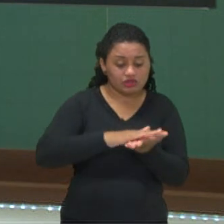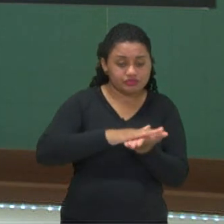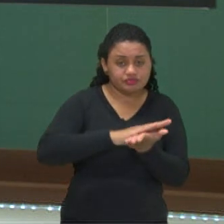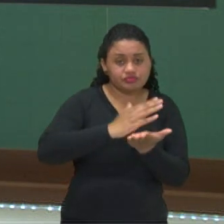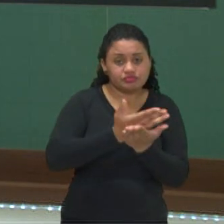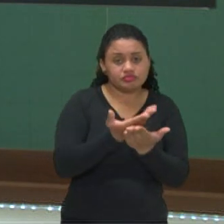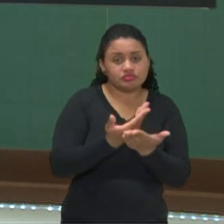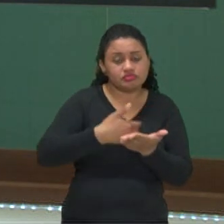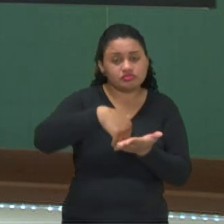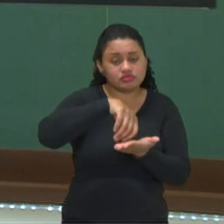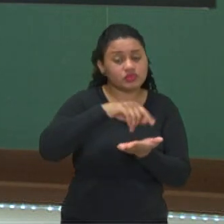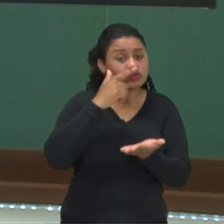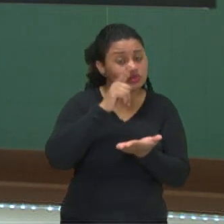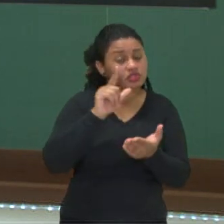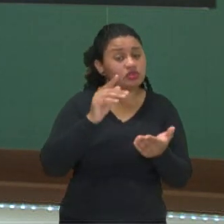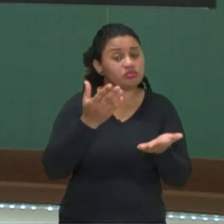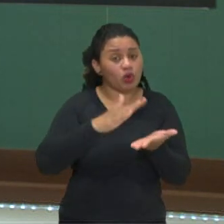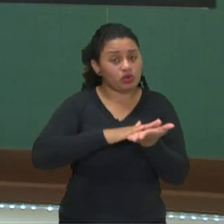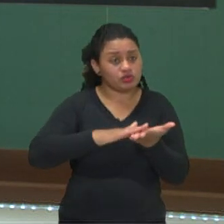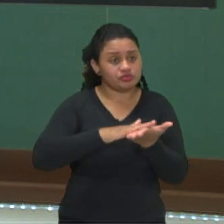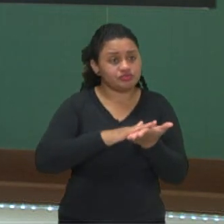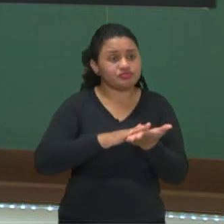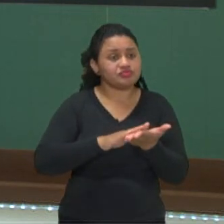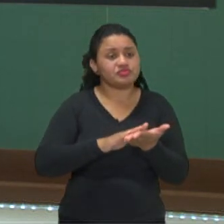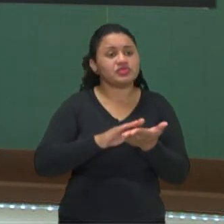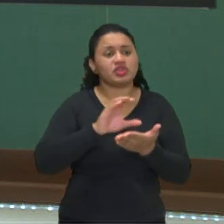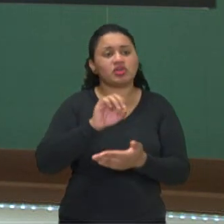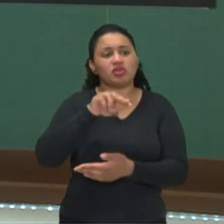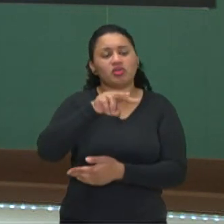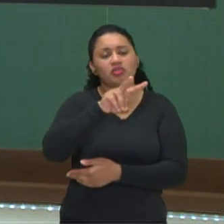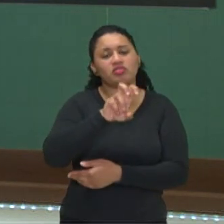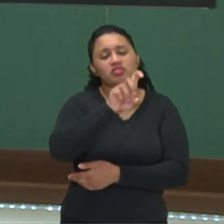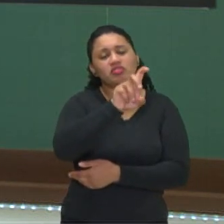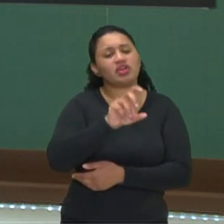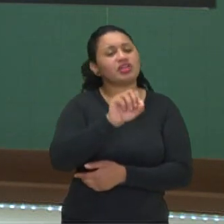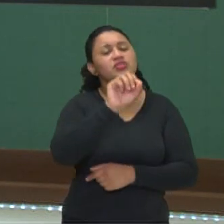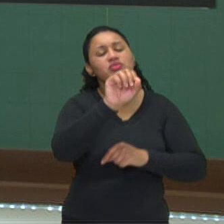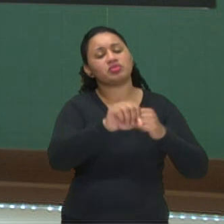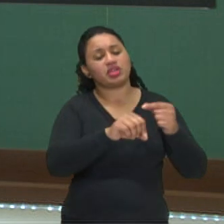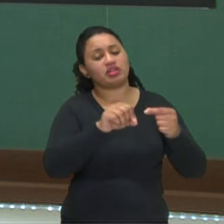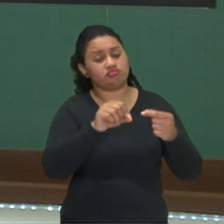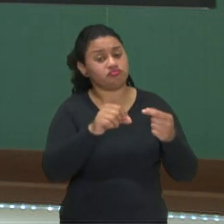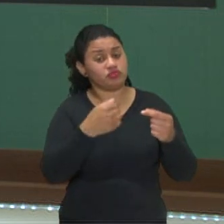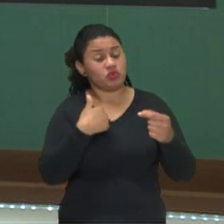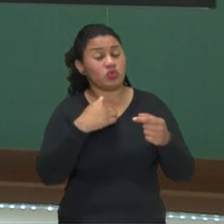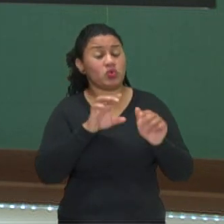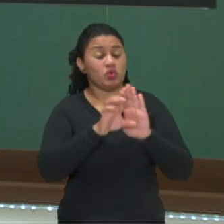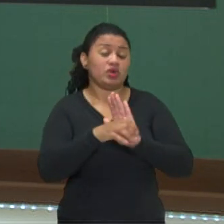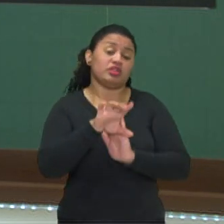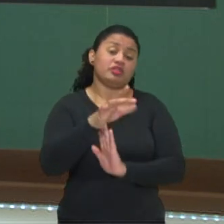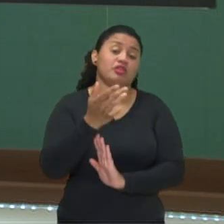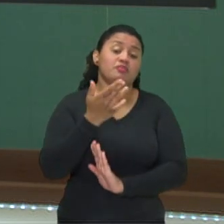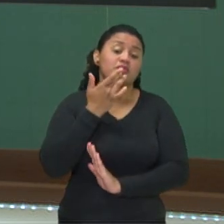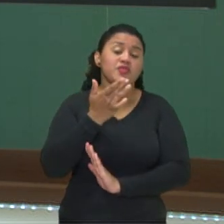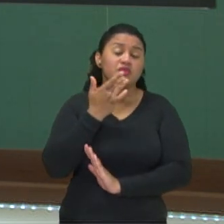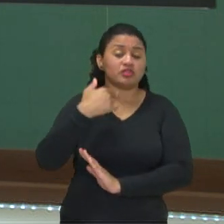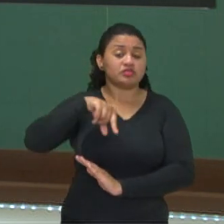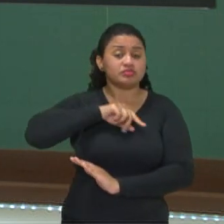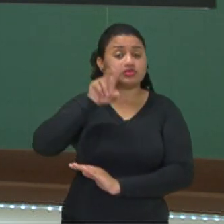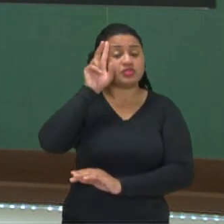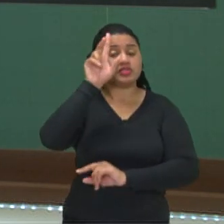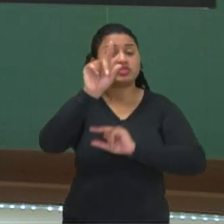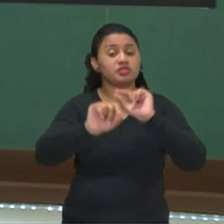plano, contida num só plano. O que é convexo? Tem duas definições, mas a que eu acho mais fácil da gente